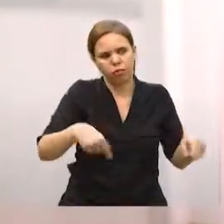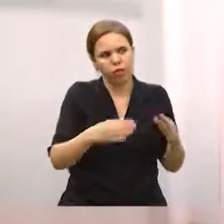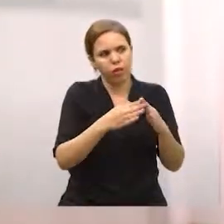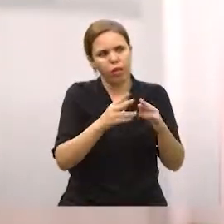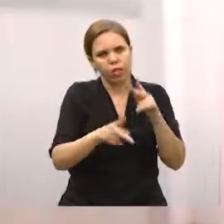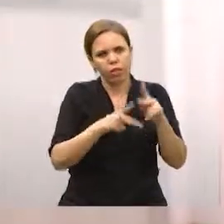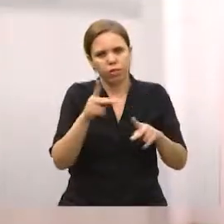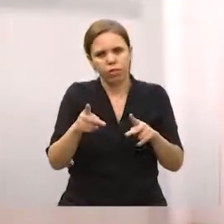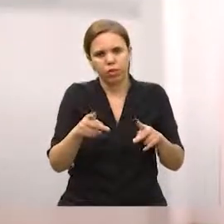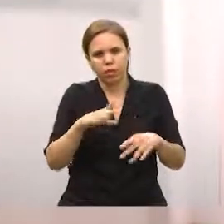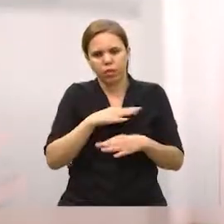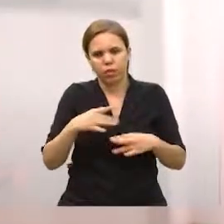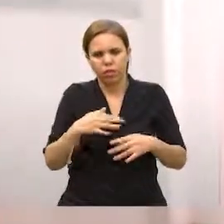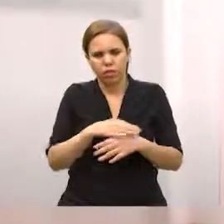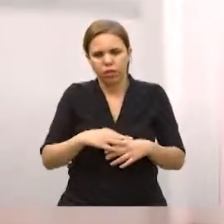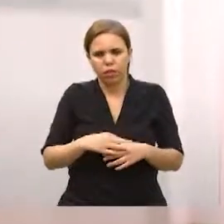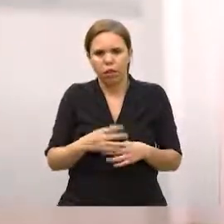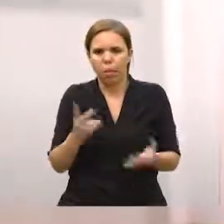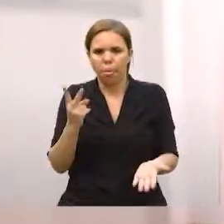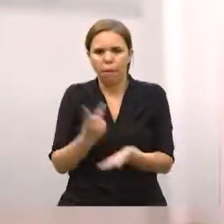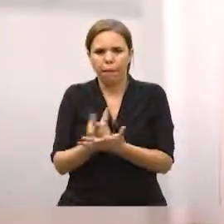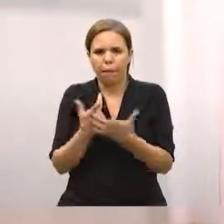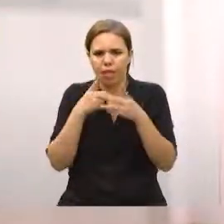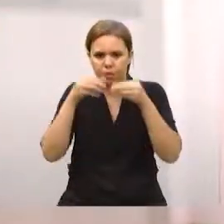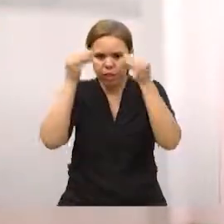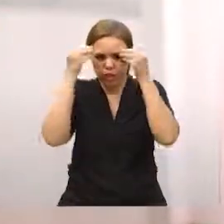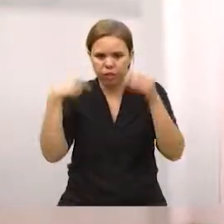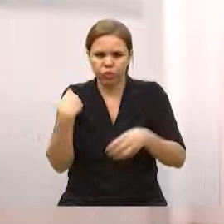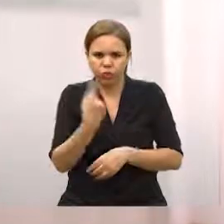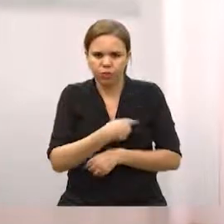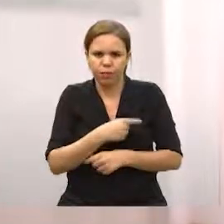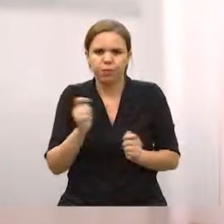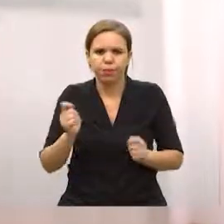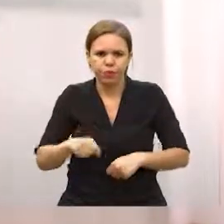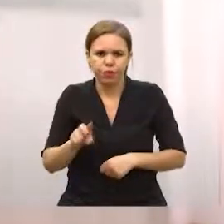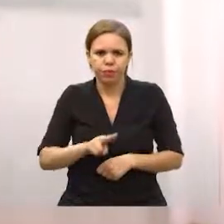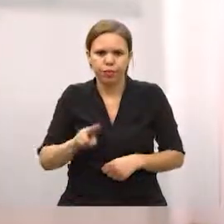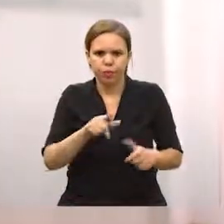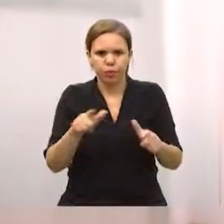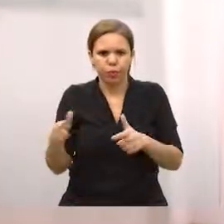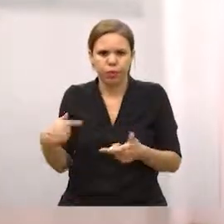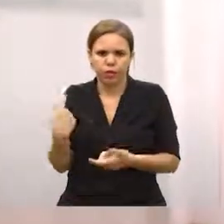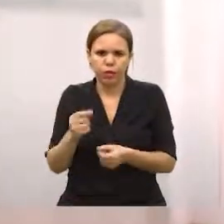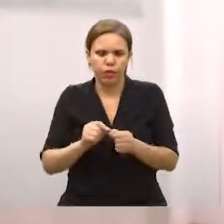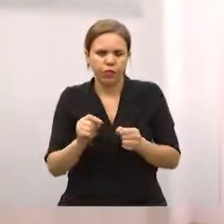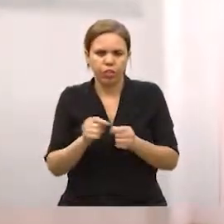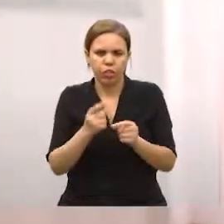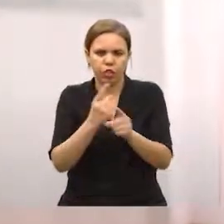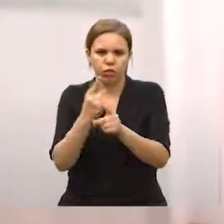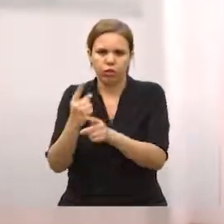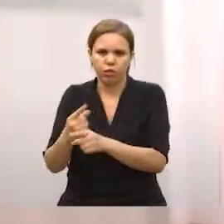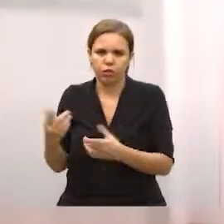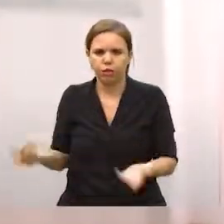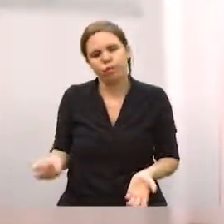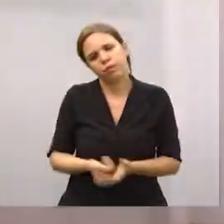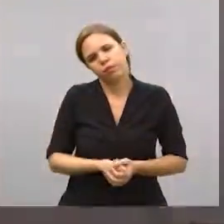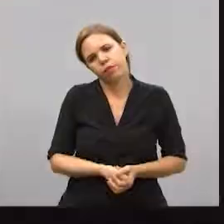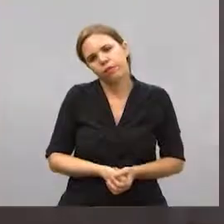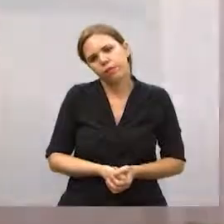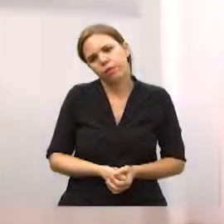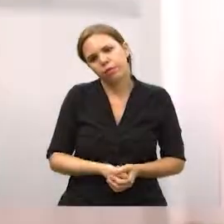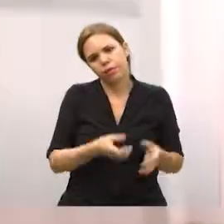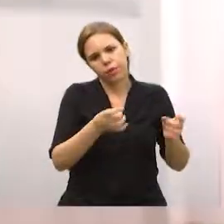cidade. Então a gente está sempre em busca de um quintal que tenha a mesma linguagem, né, que a nossa, para que a gente possa ocupar e fazer os nossos